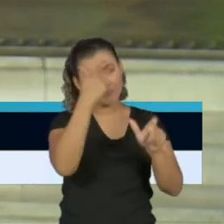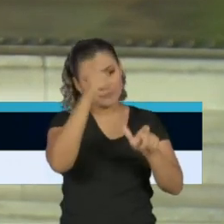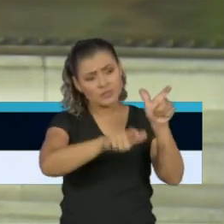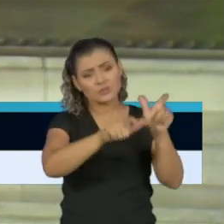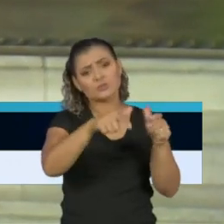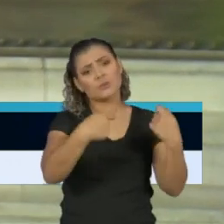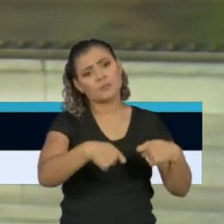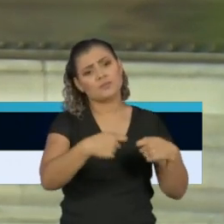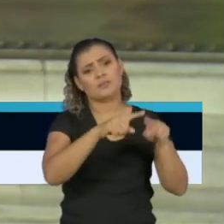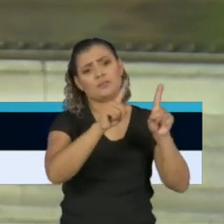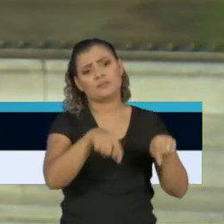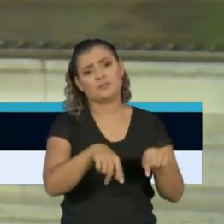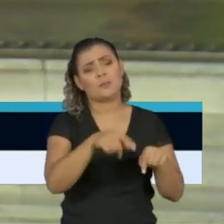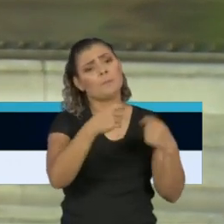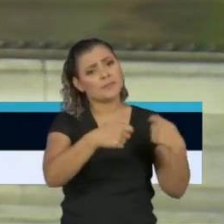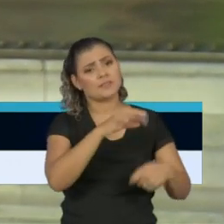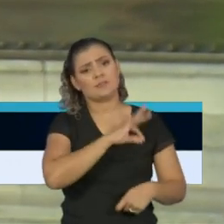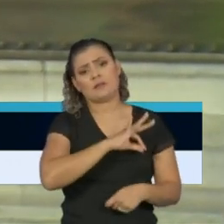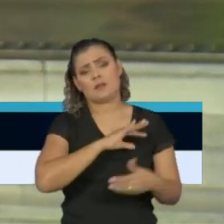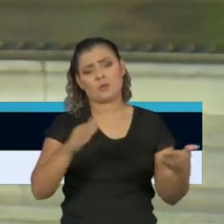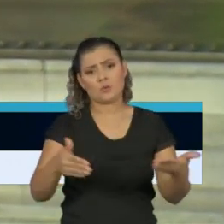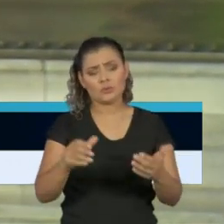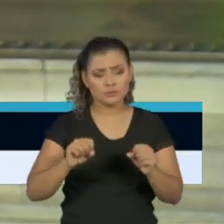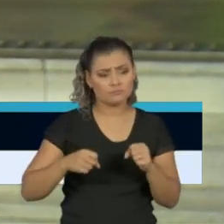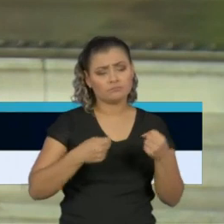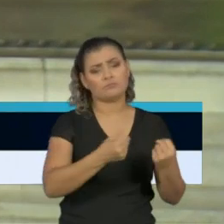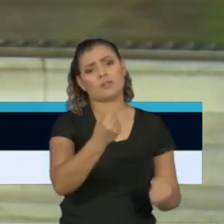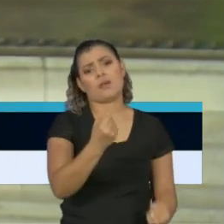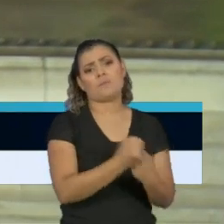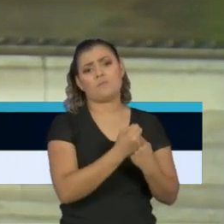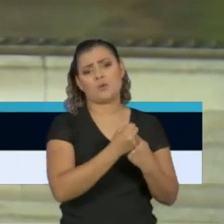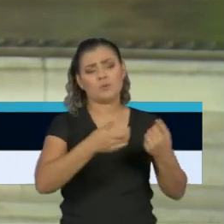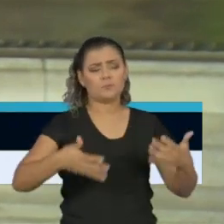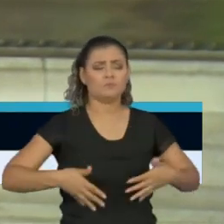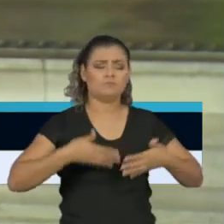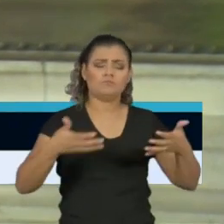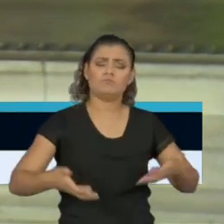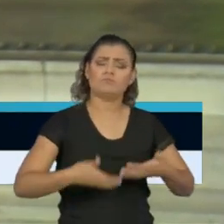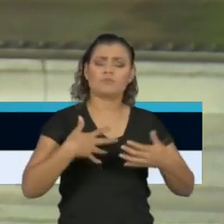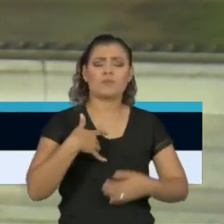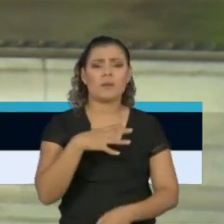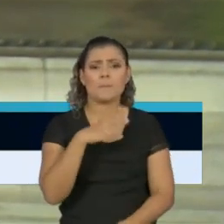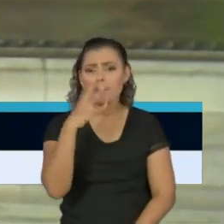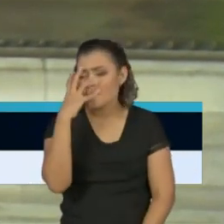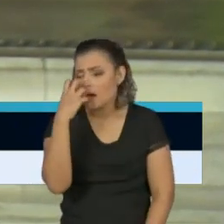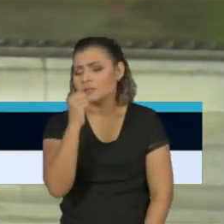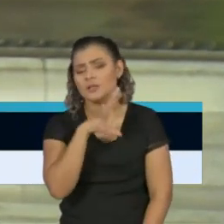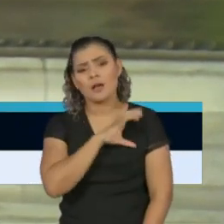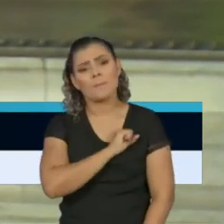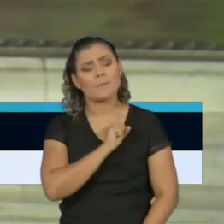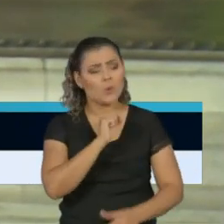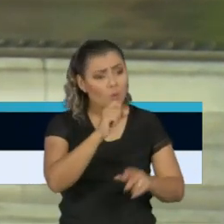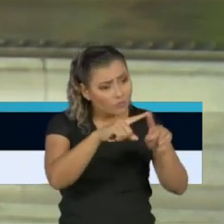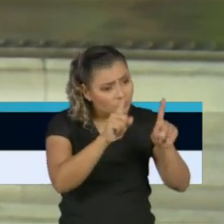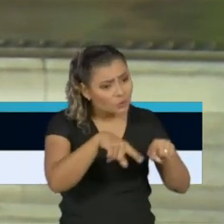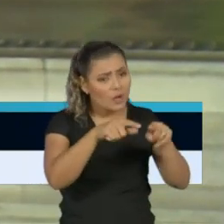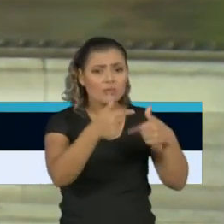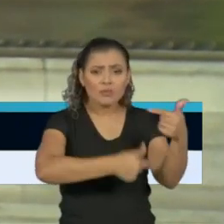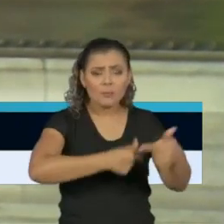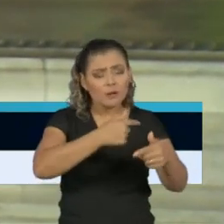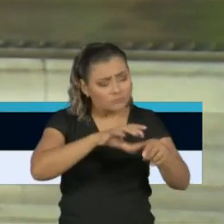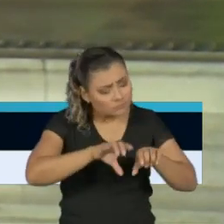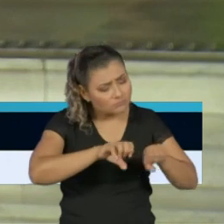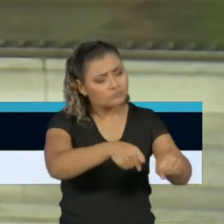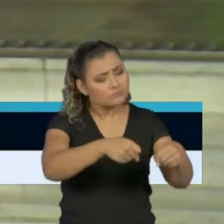agora representa a garantia do trabalho, do apoio, do entusiasmo e da paixão destes funcionários,